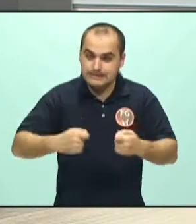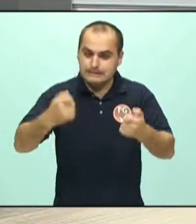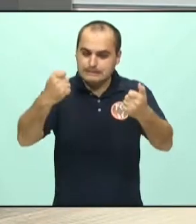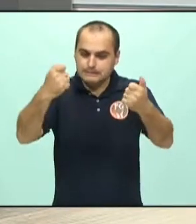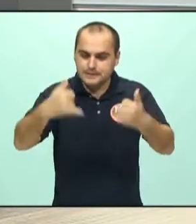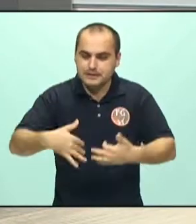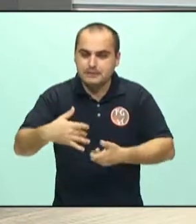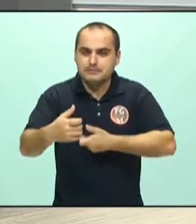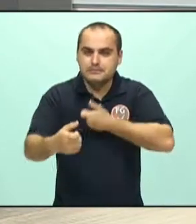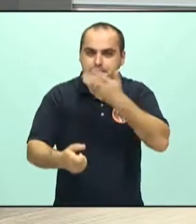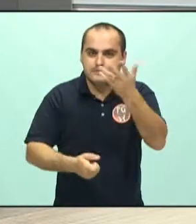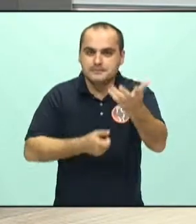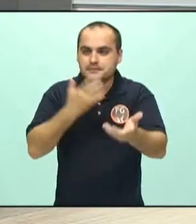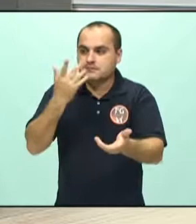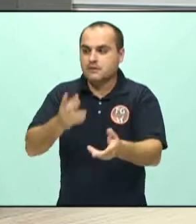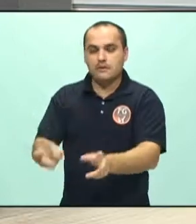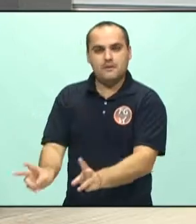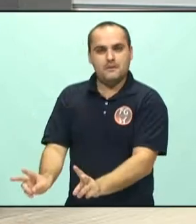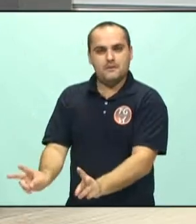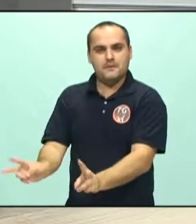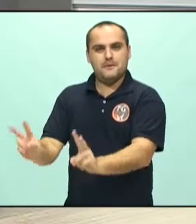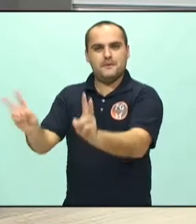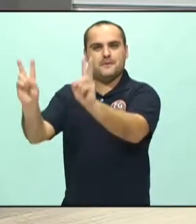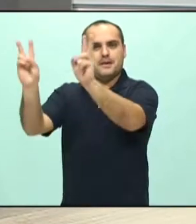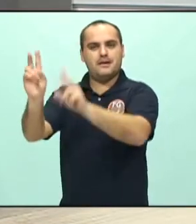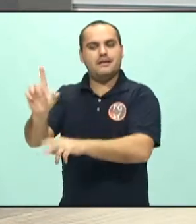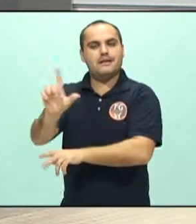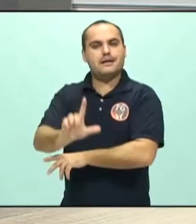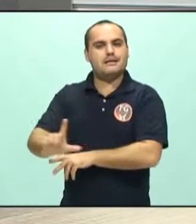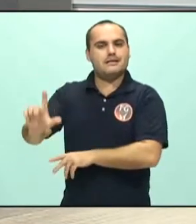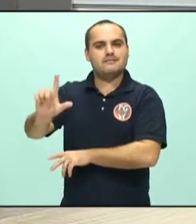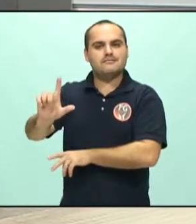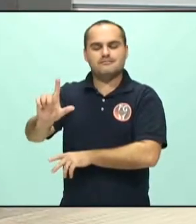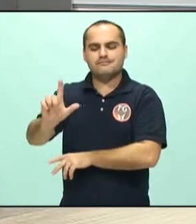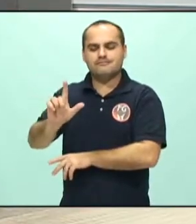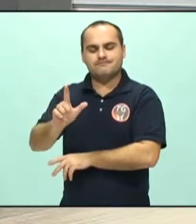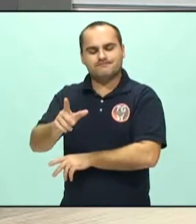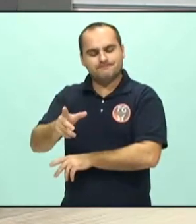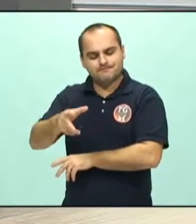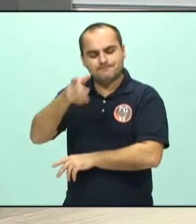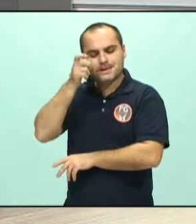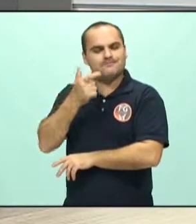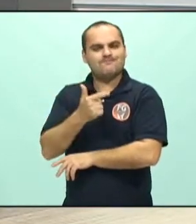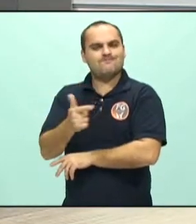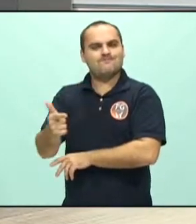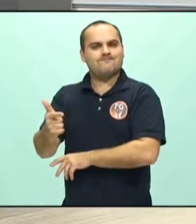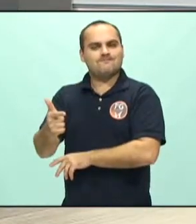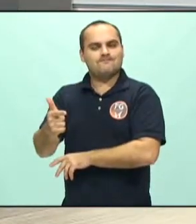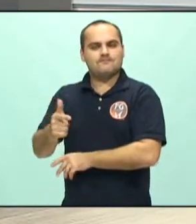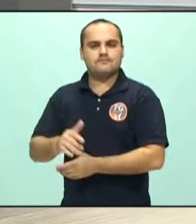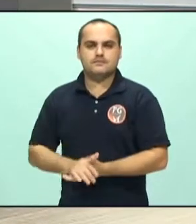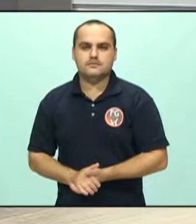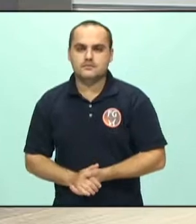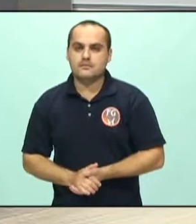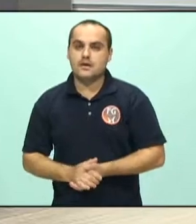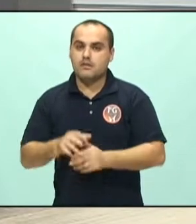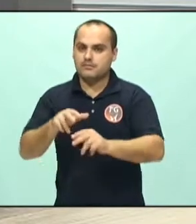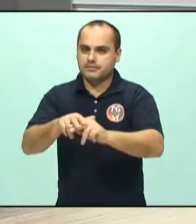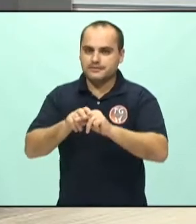sabem, valorizar realmente essa literatura, a gente percebe que tem uma lacuna. Então foi pensando nisso que a gente pensou